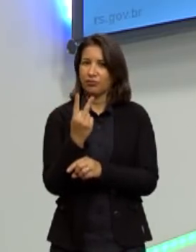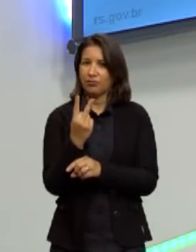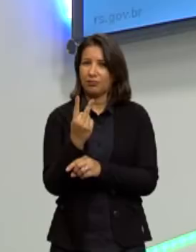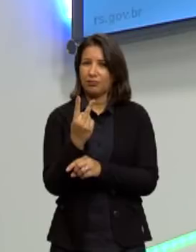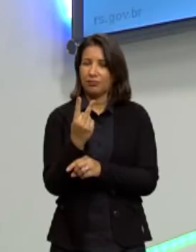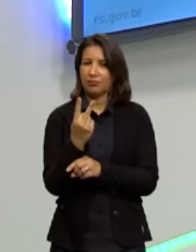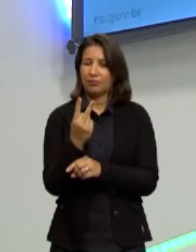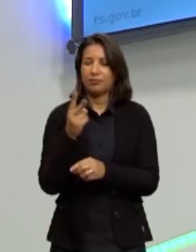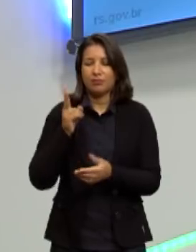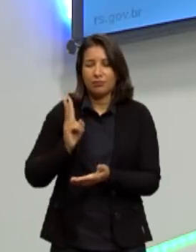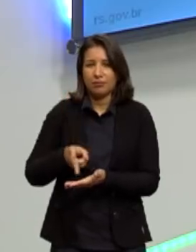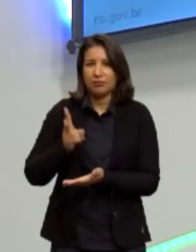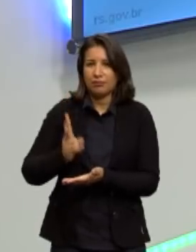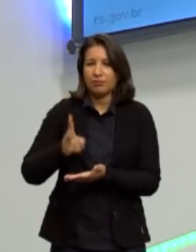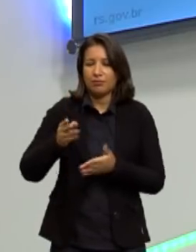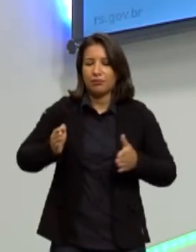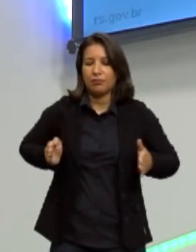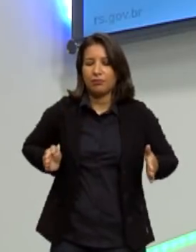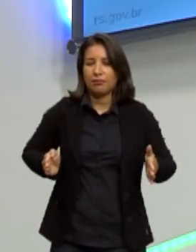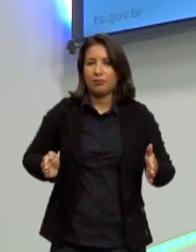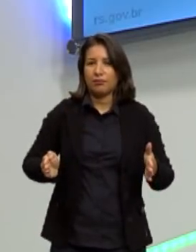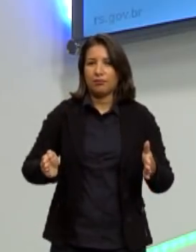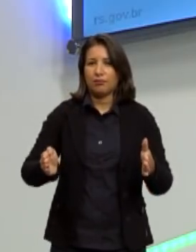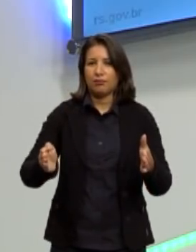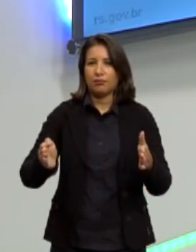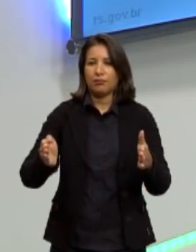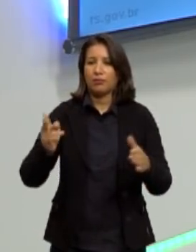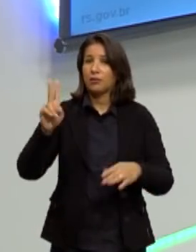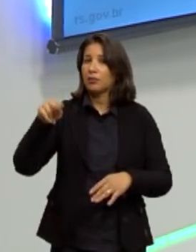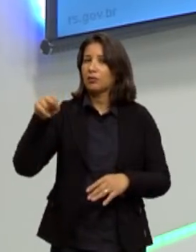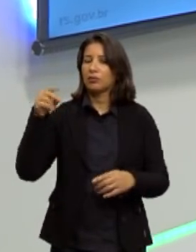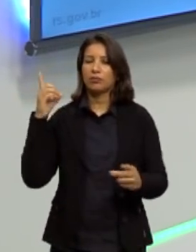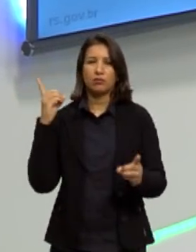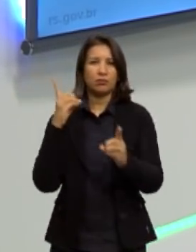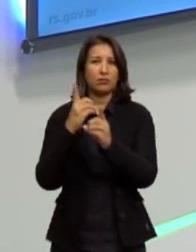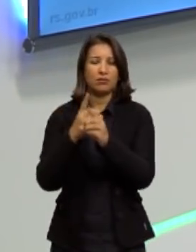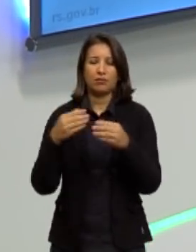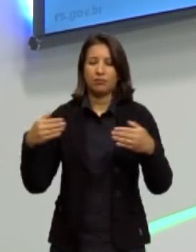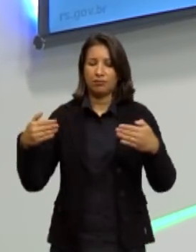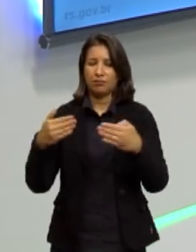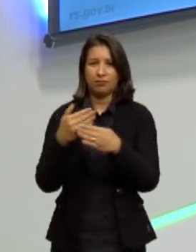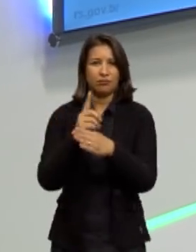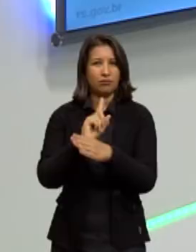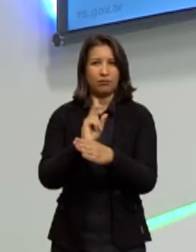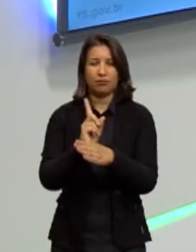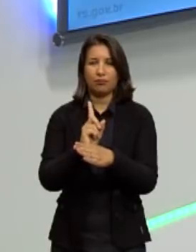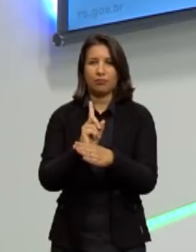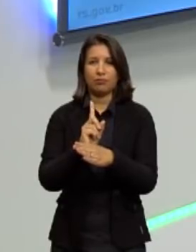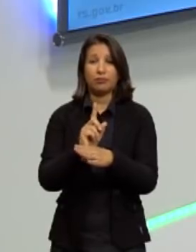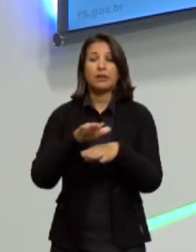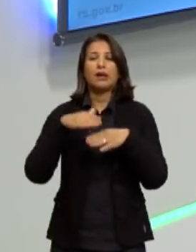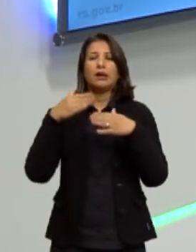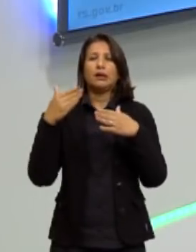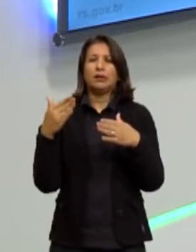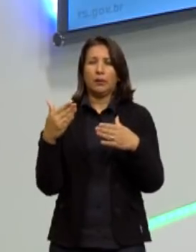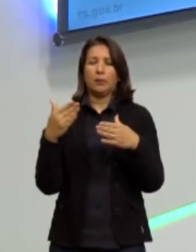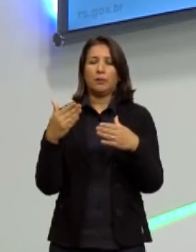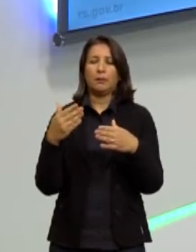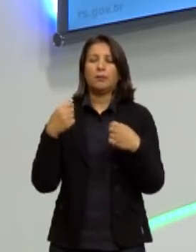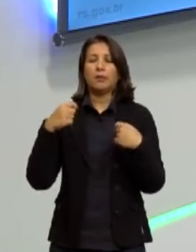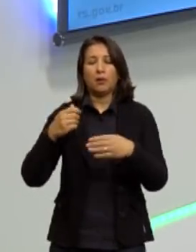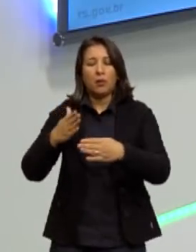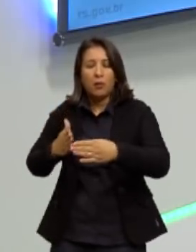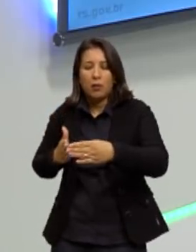em manter essa reta paralela então esse feixe de retas é cortado ou